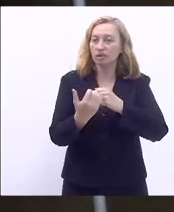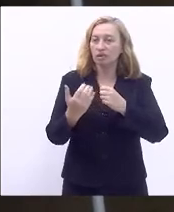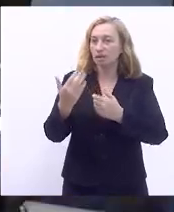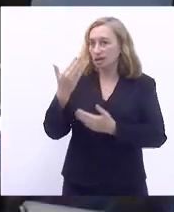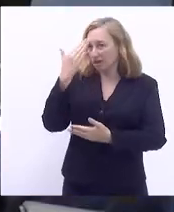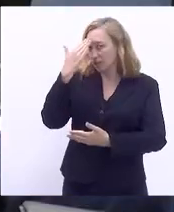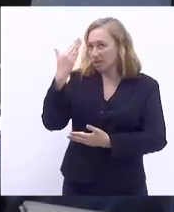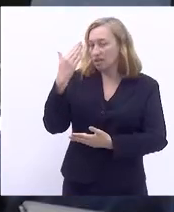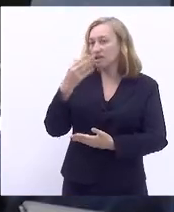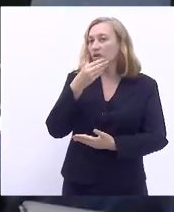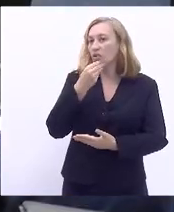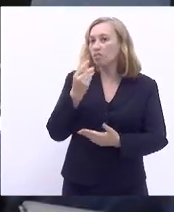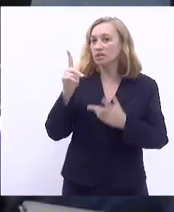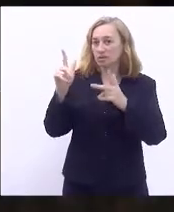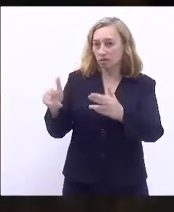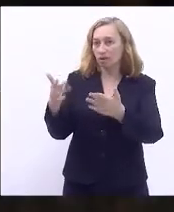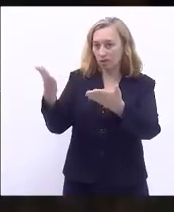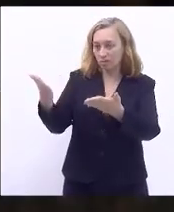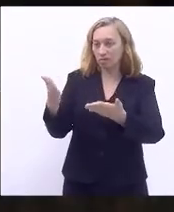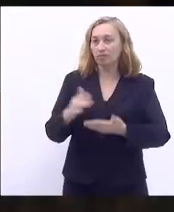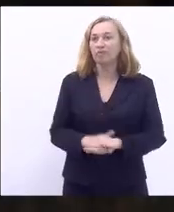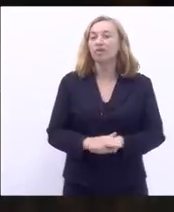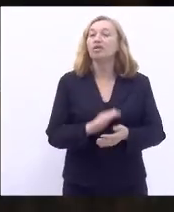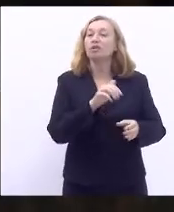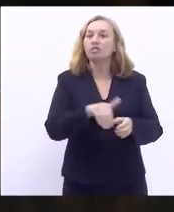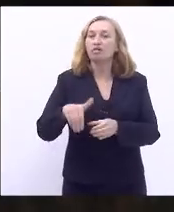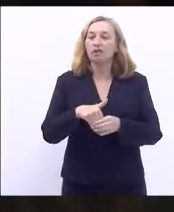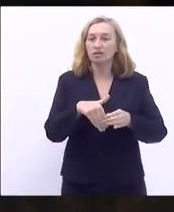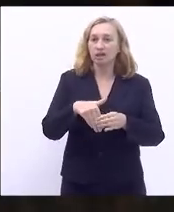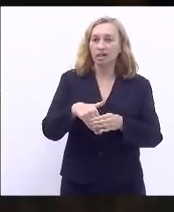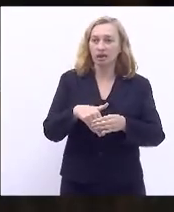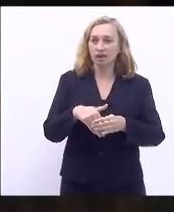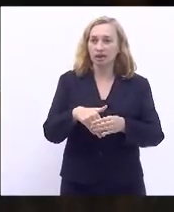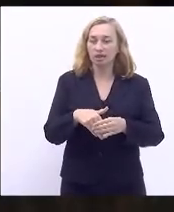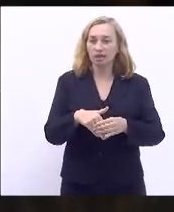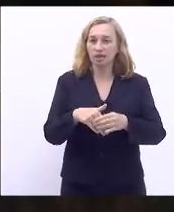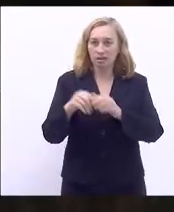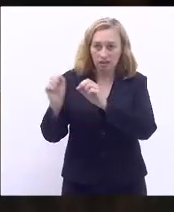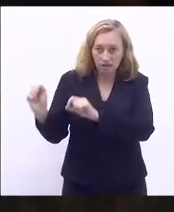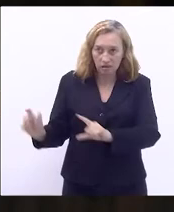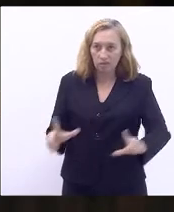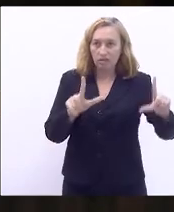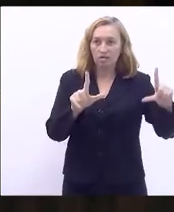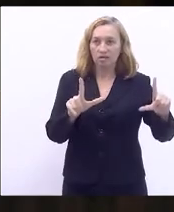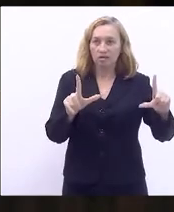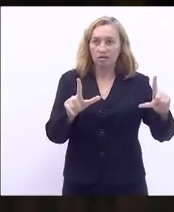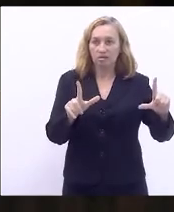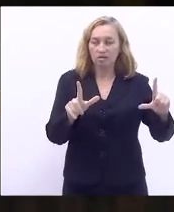Obrigado, presidente. Vamos votar nominal os destaques, tá bom? Vamos abrir o painel.